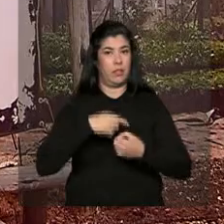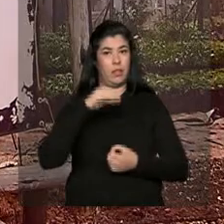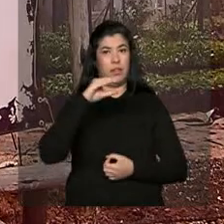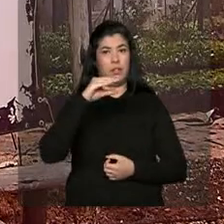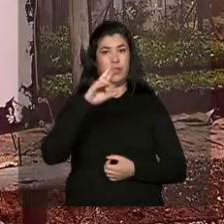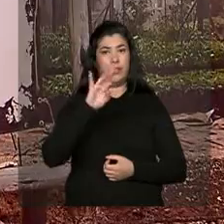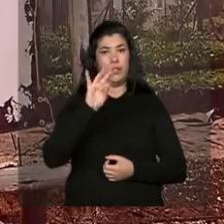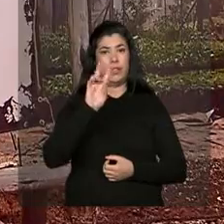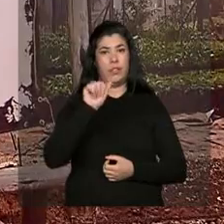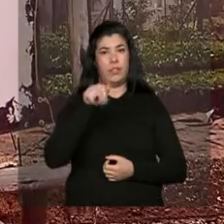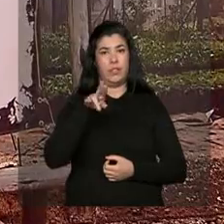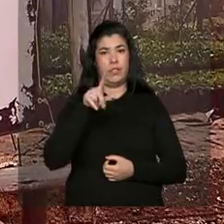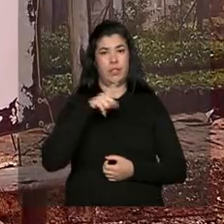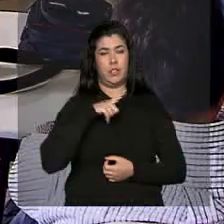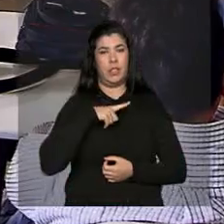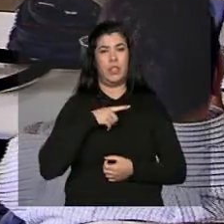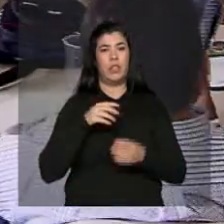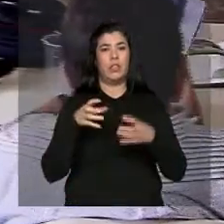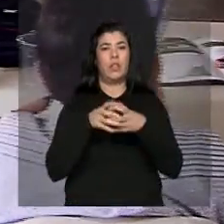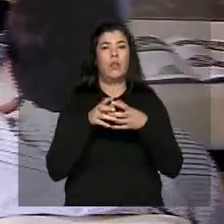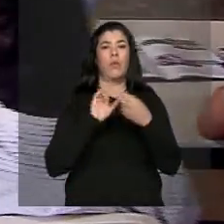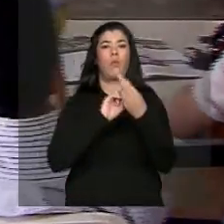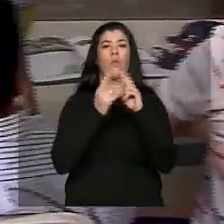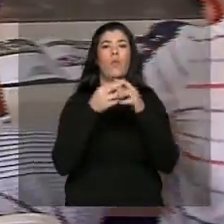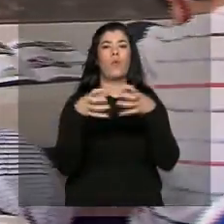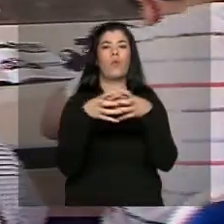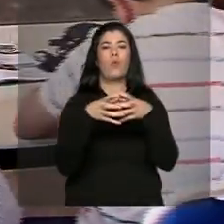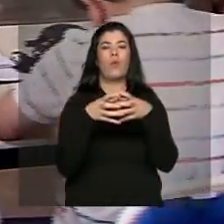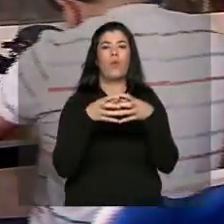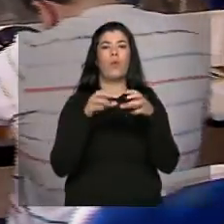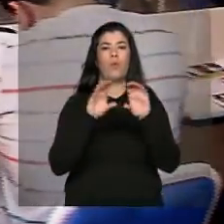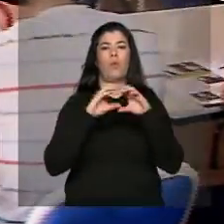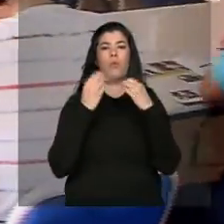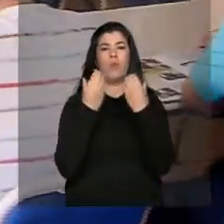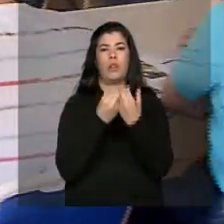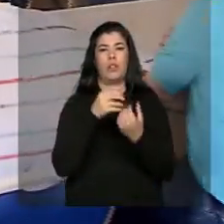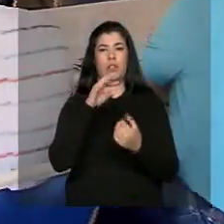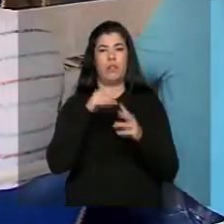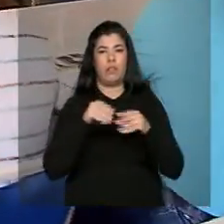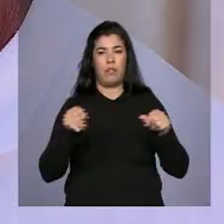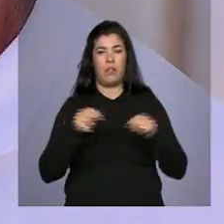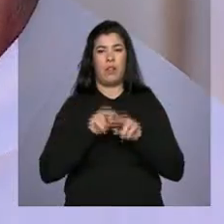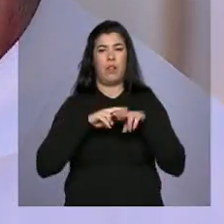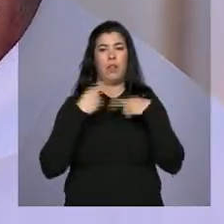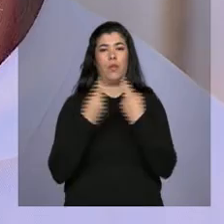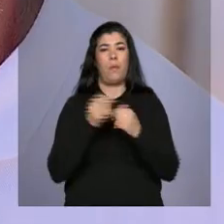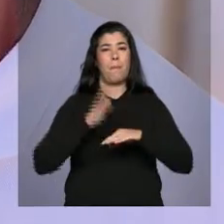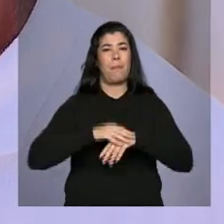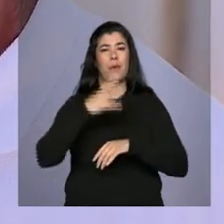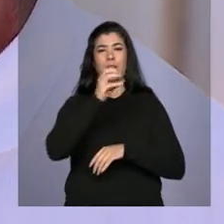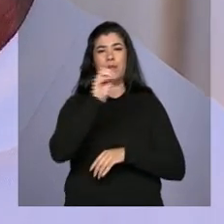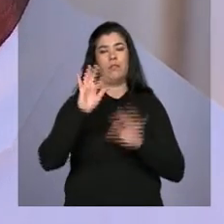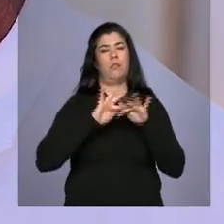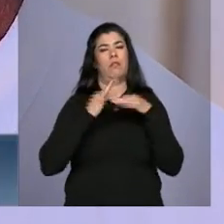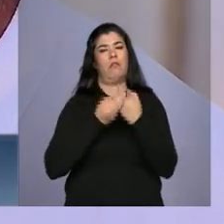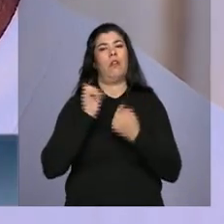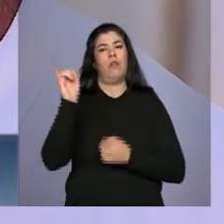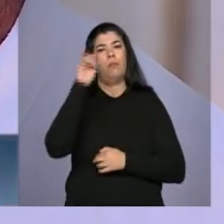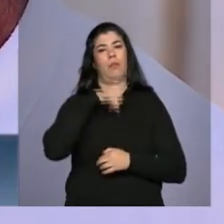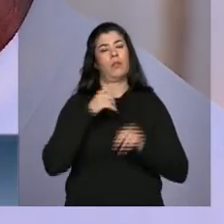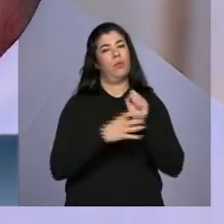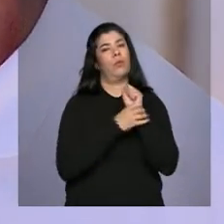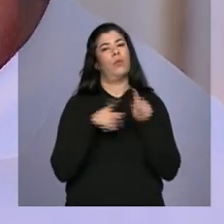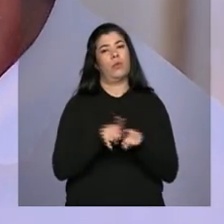alimentos são comprados da Rede Terra, uma cooperativa que reúne mais de 400 famílias. A importância é a comercialização